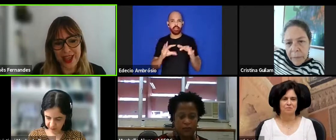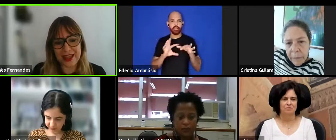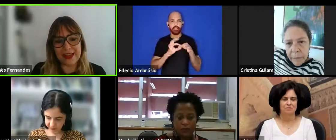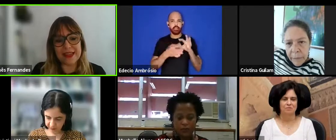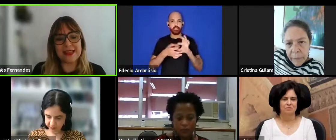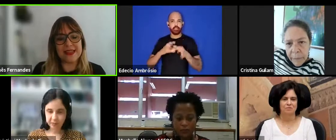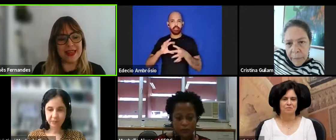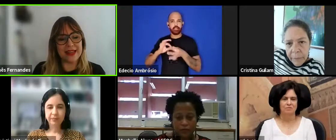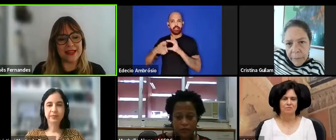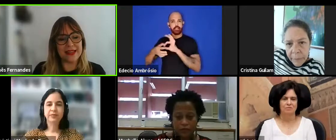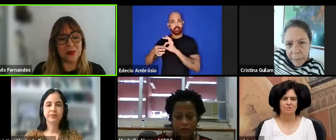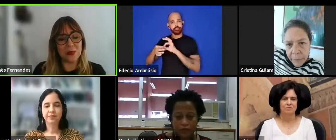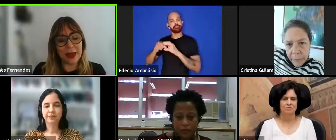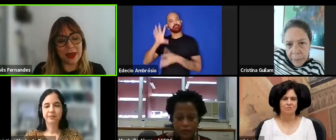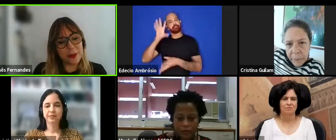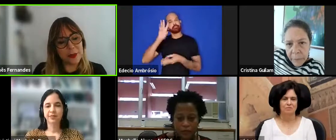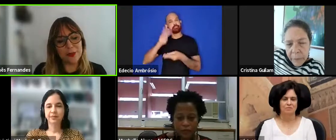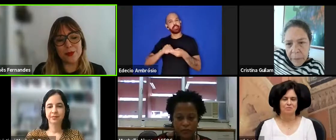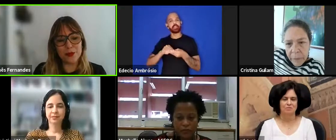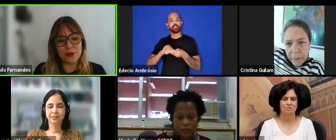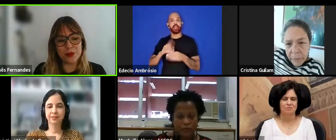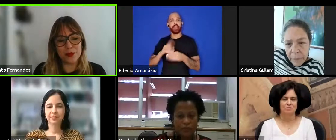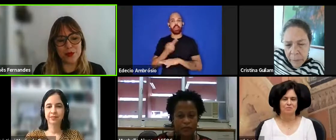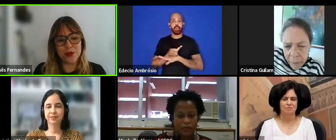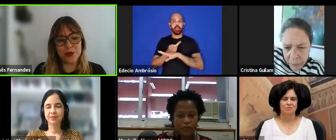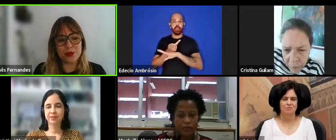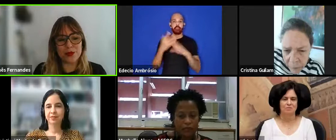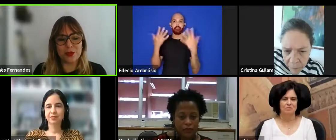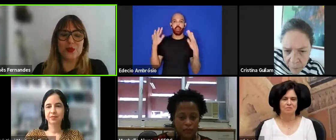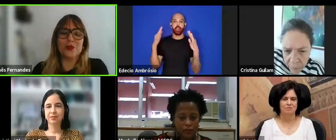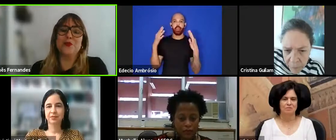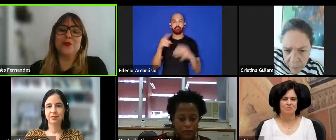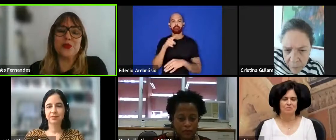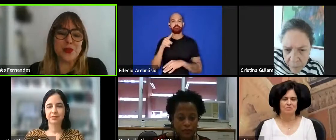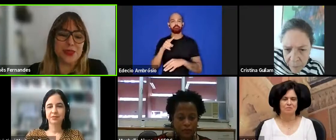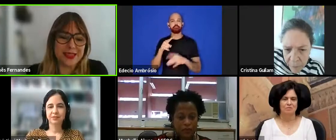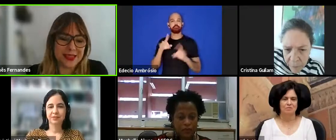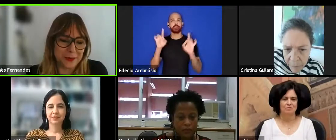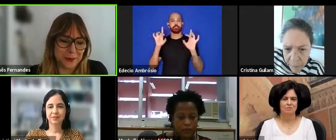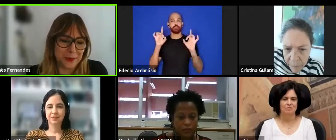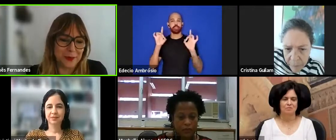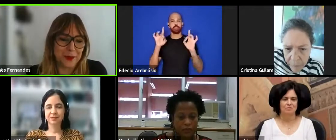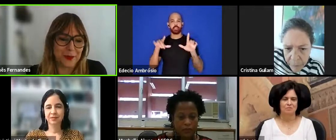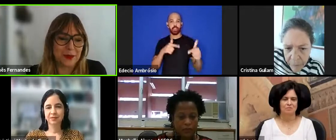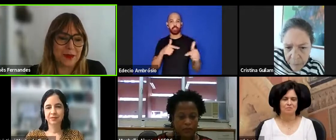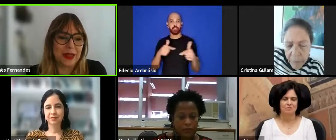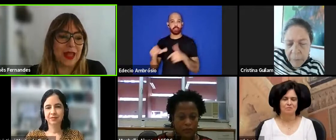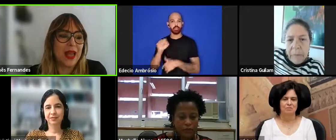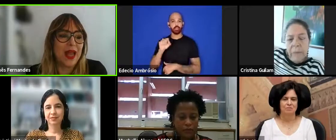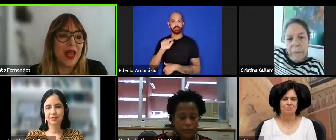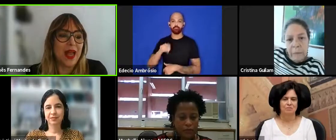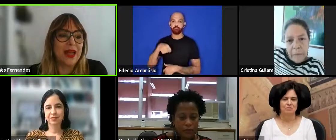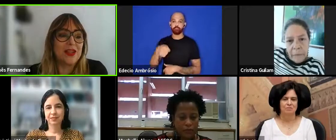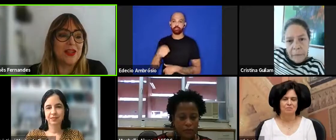homenagem àqueles que exercem o mais belo dos ofícios, os nossos professores.